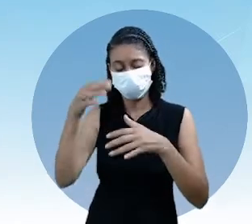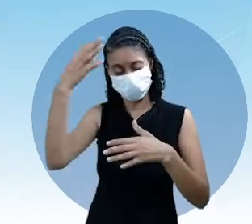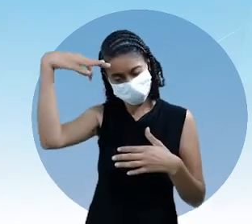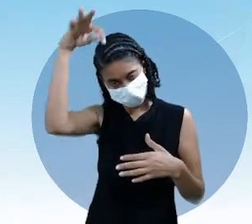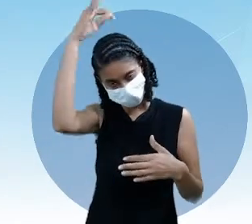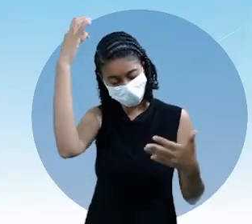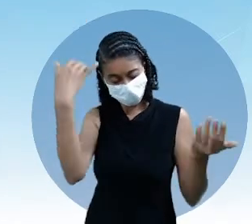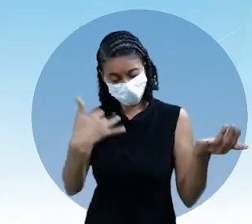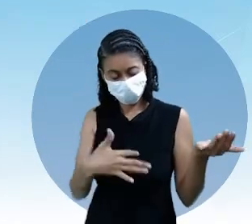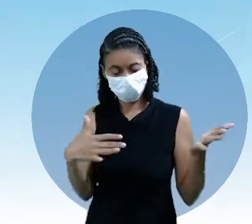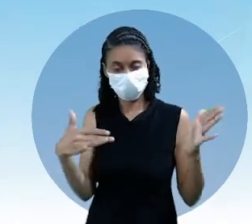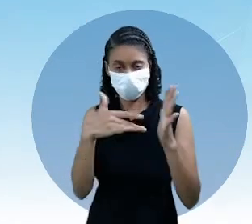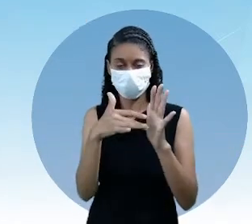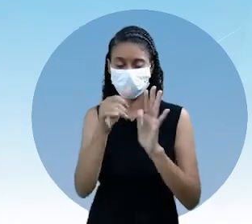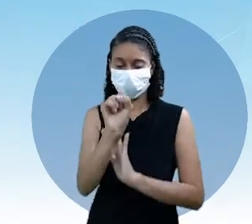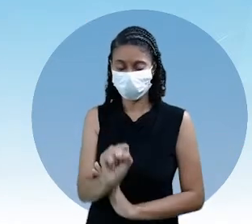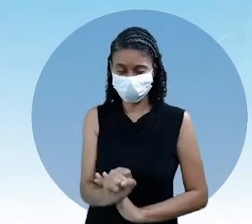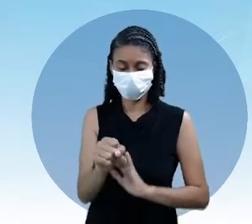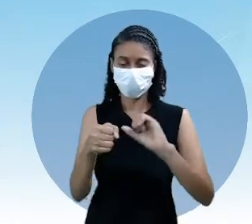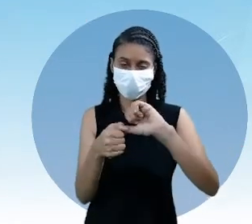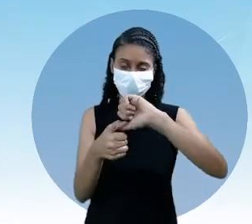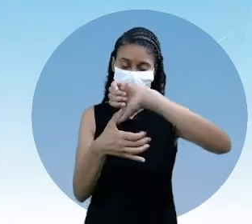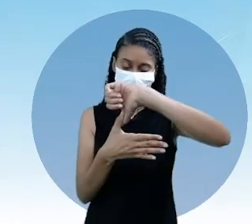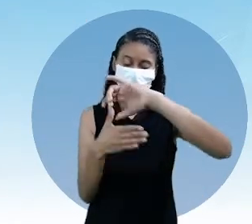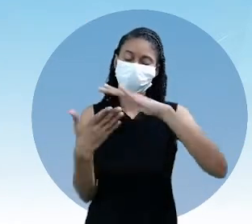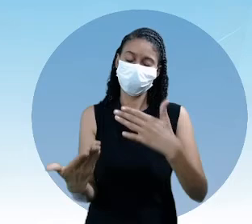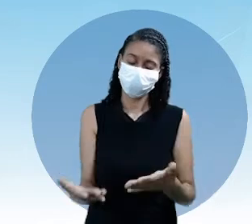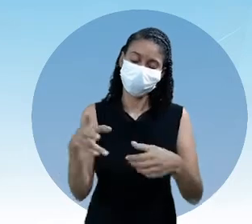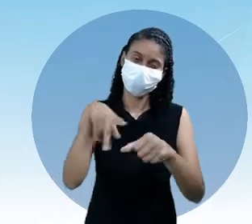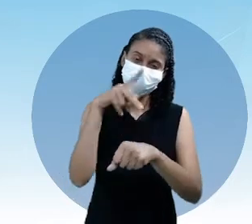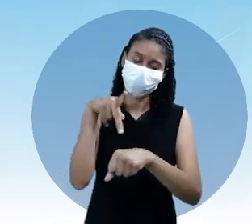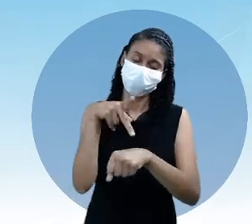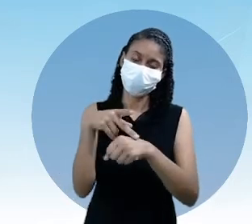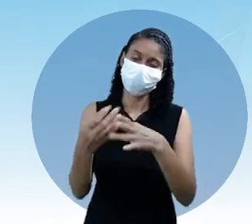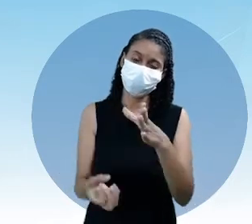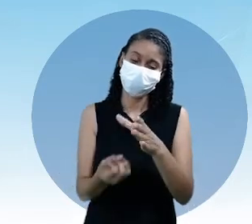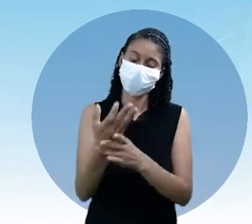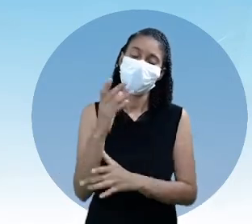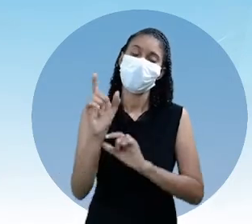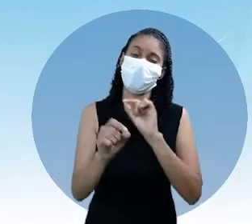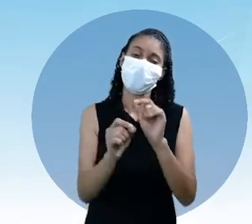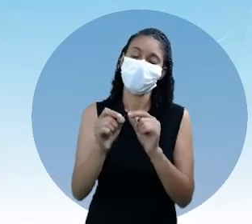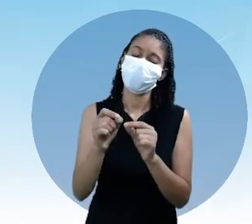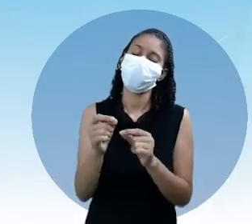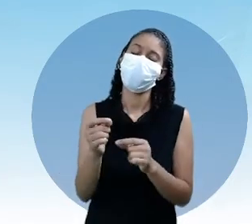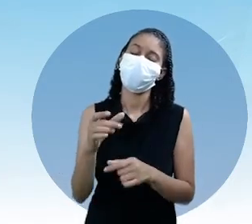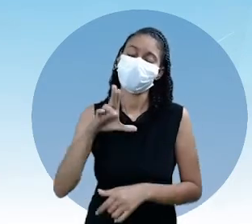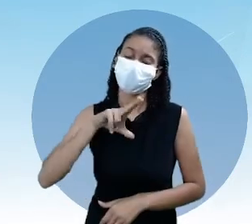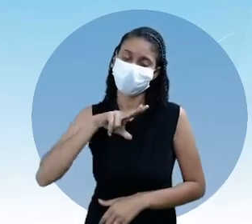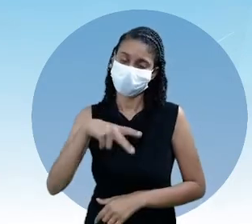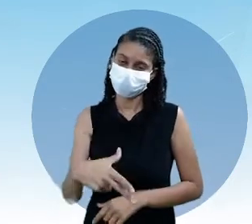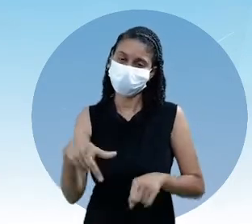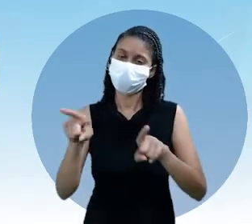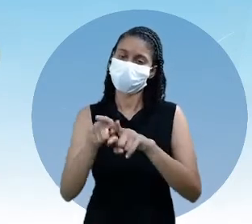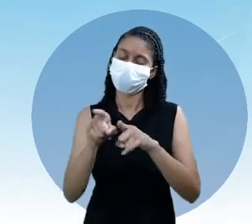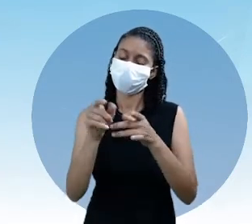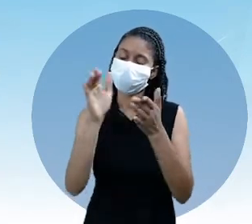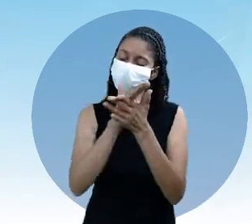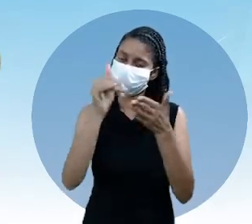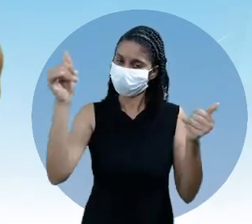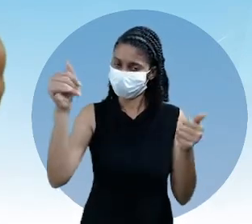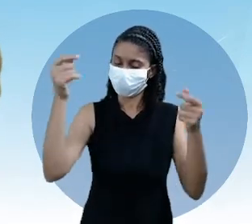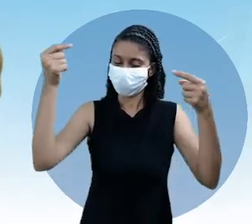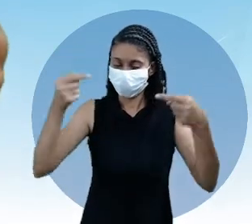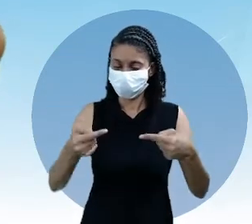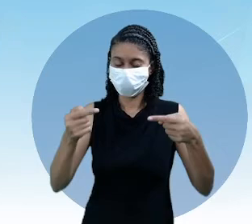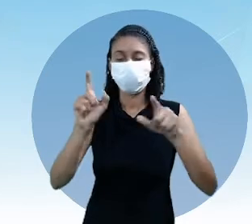extremo sul da América do Sul. Então, são países de origem essencialmente portuguesa e espanhola, se